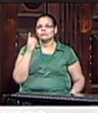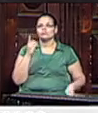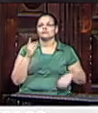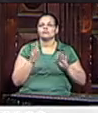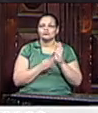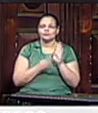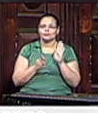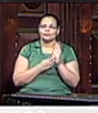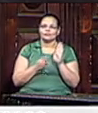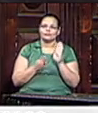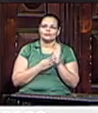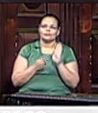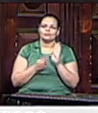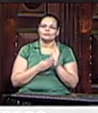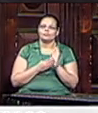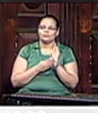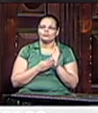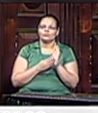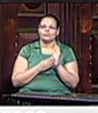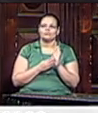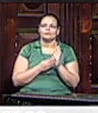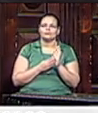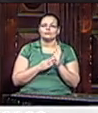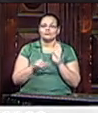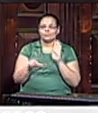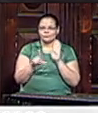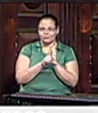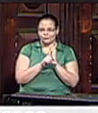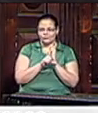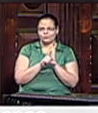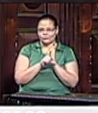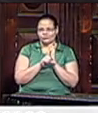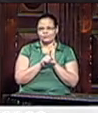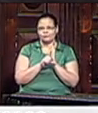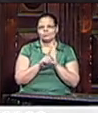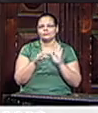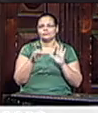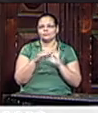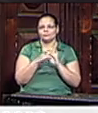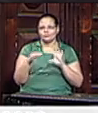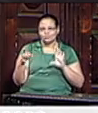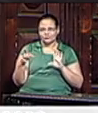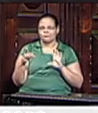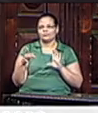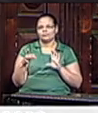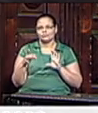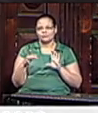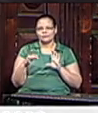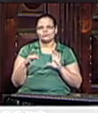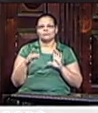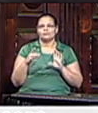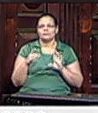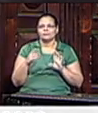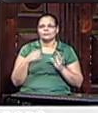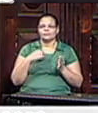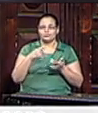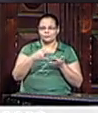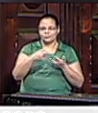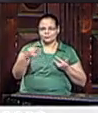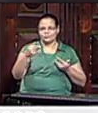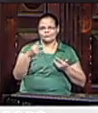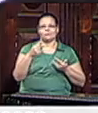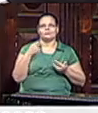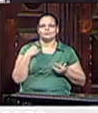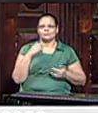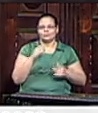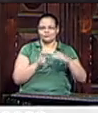propondo a revogação da lei que autorizou a alienação das ações da SEDAI. Eu acho que diante do quadro